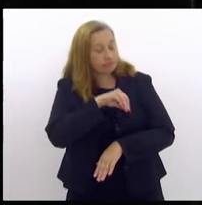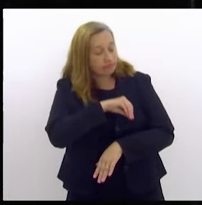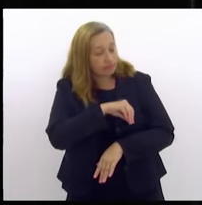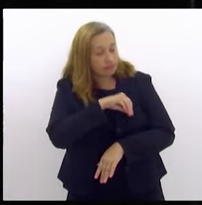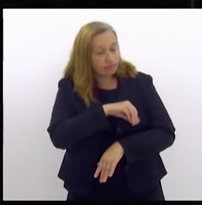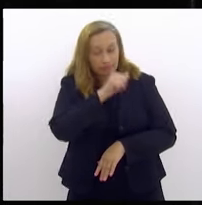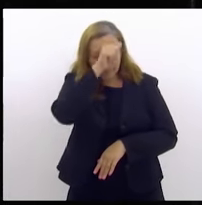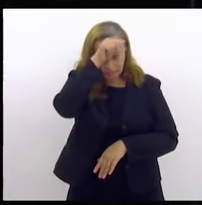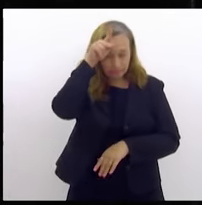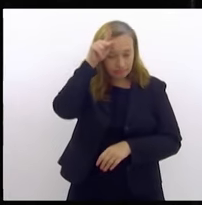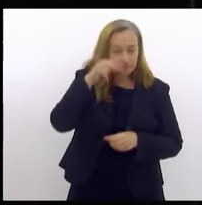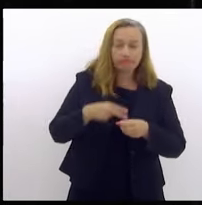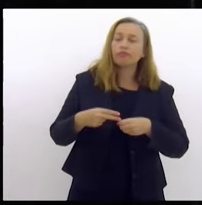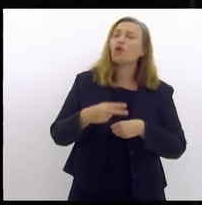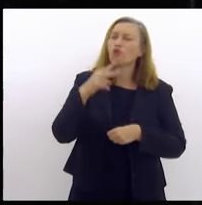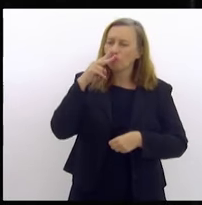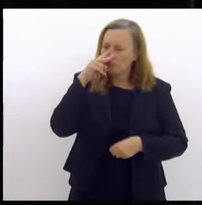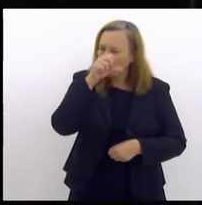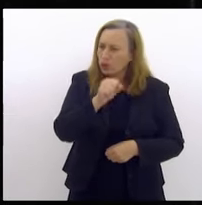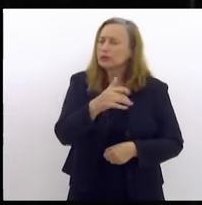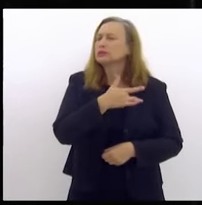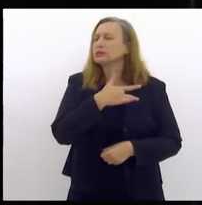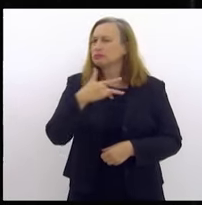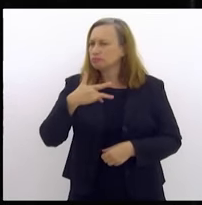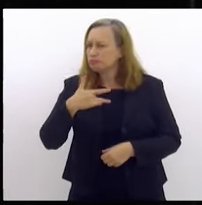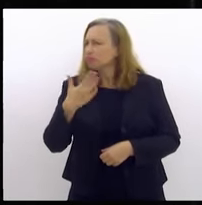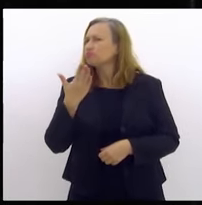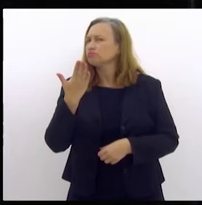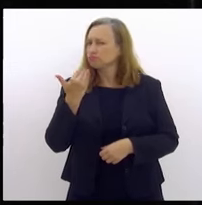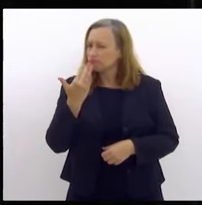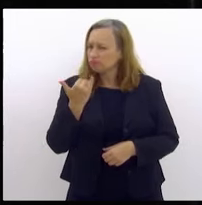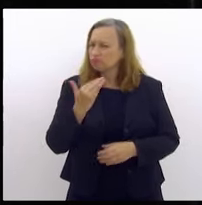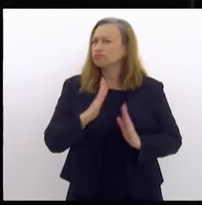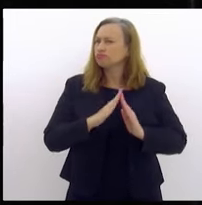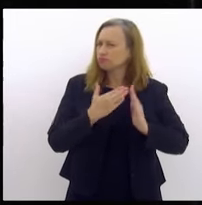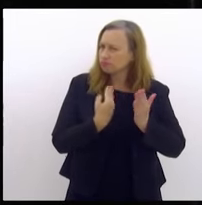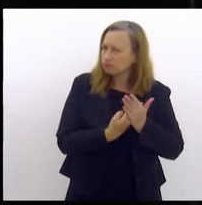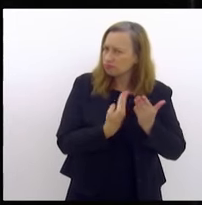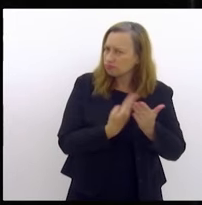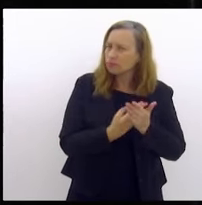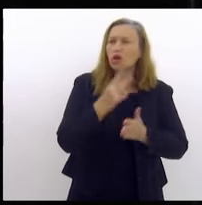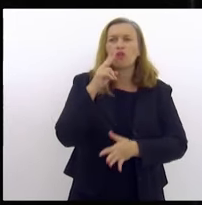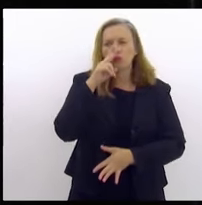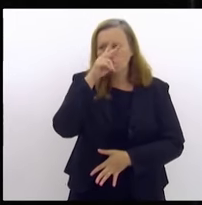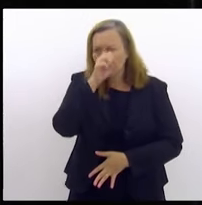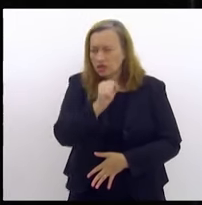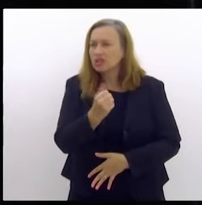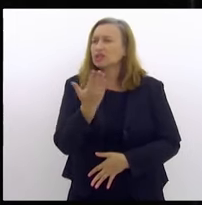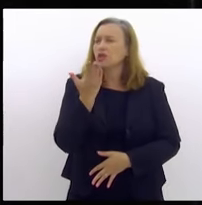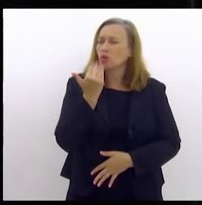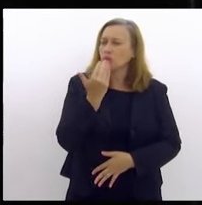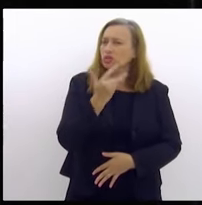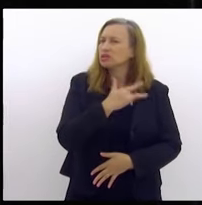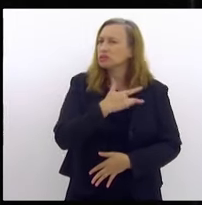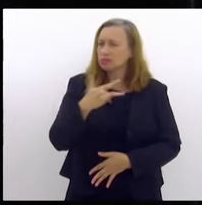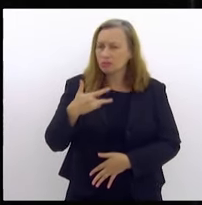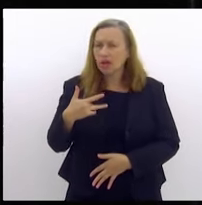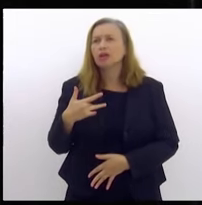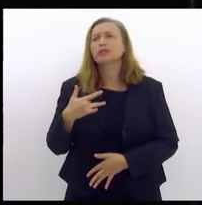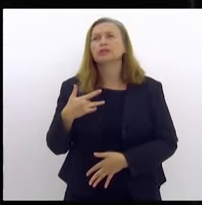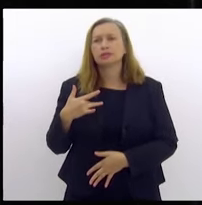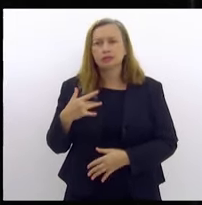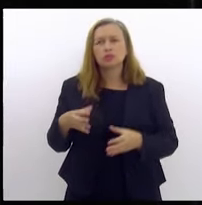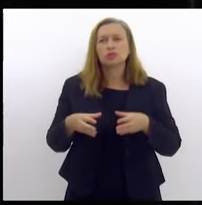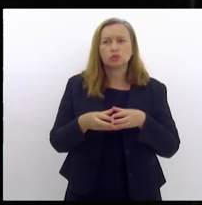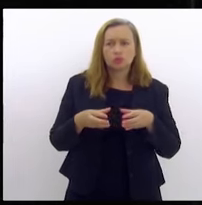município, fortalece os alimentos saudáveis para as escolas, fortalece os alimentos saudáveis para o conjunto